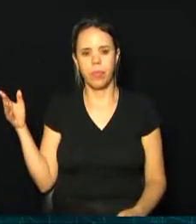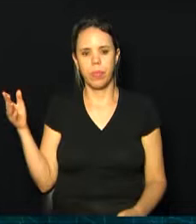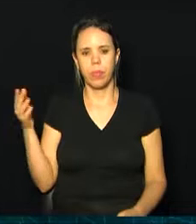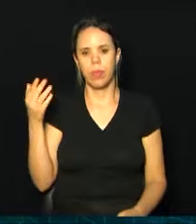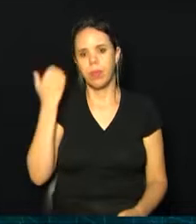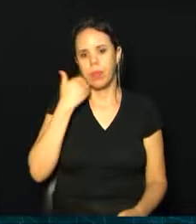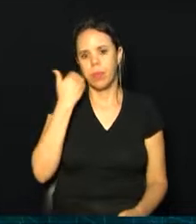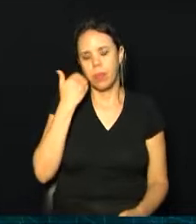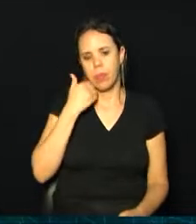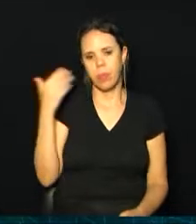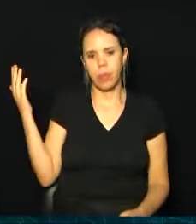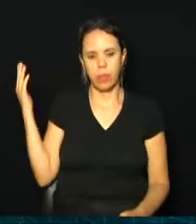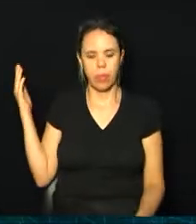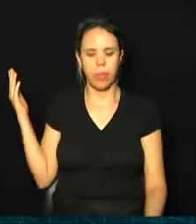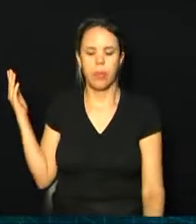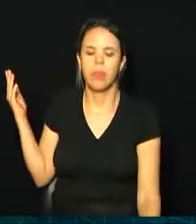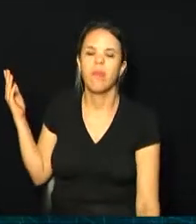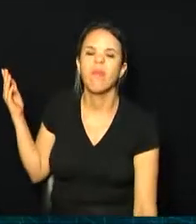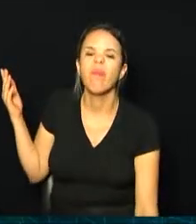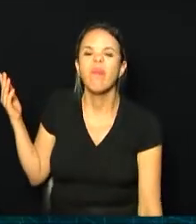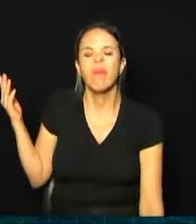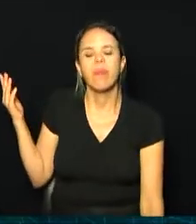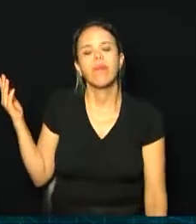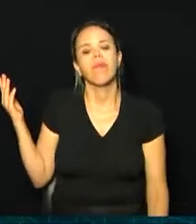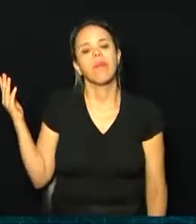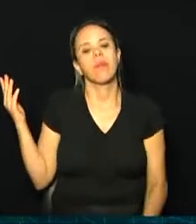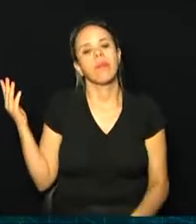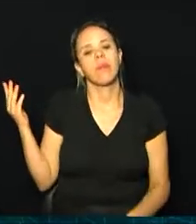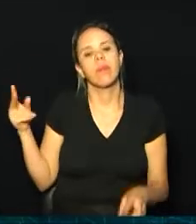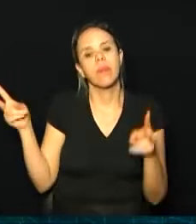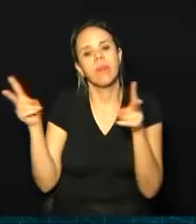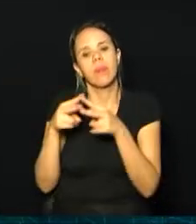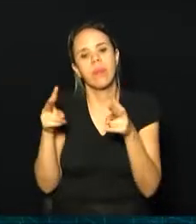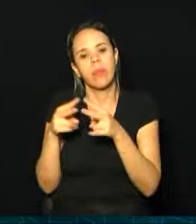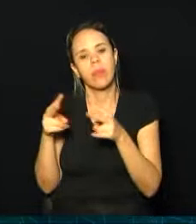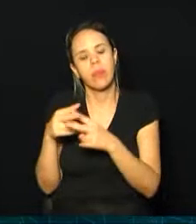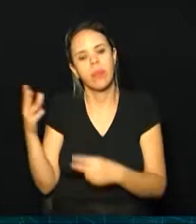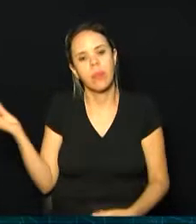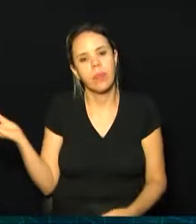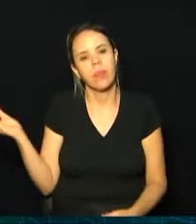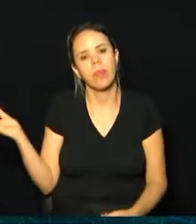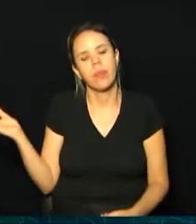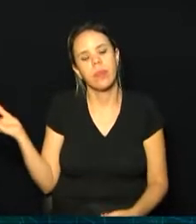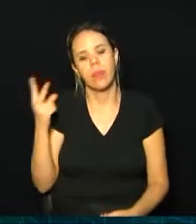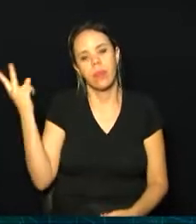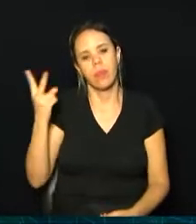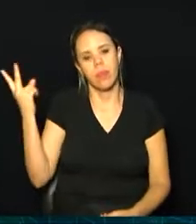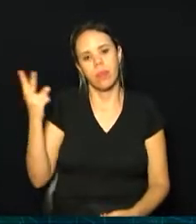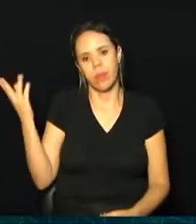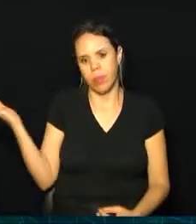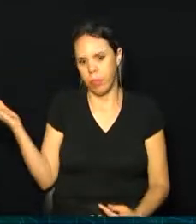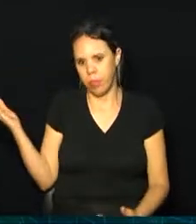27.763, Santa Bárbara do Oeste, 24.103, Paulínia, 16.696, Valinhos,